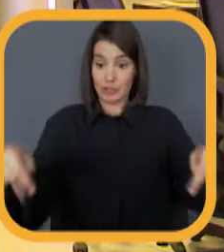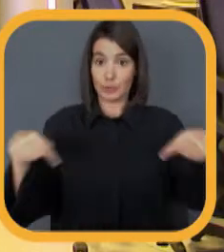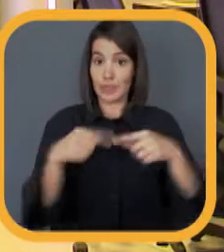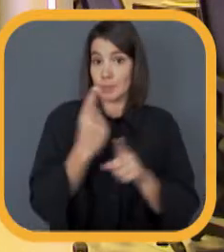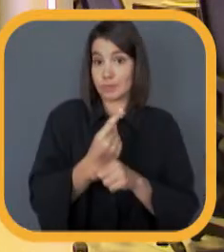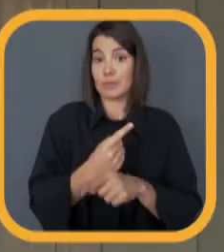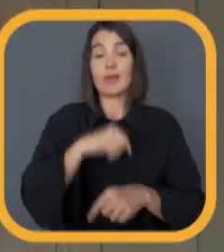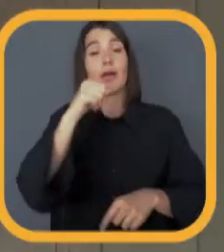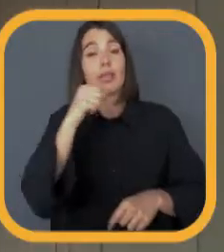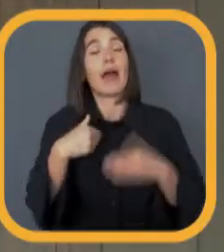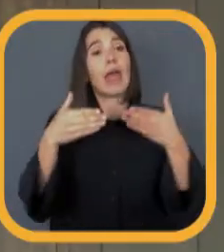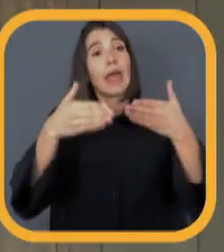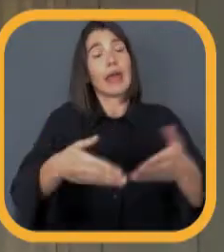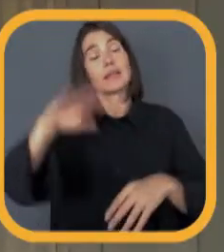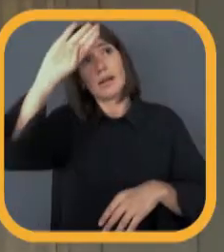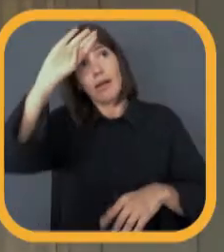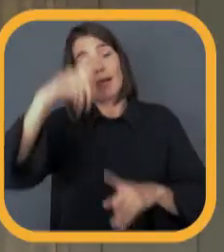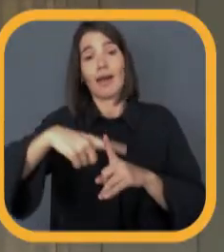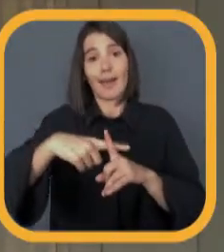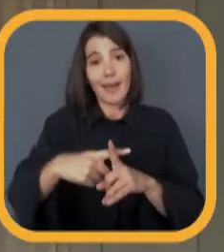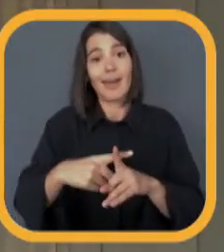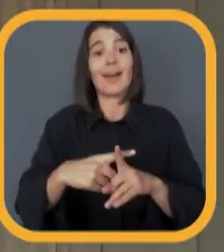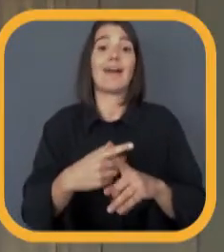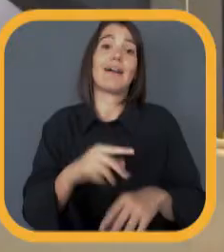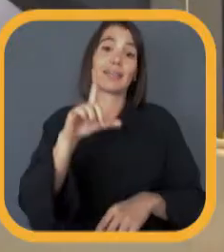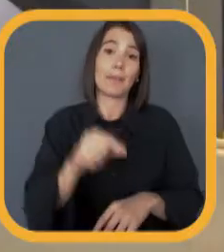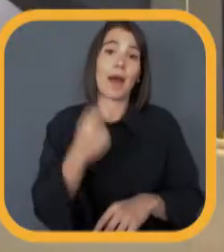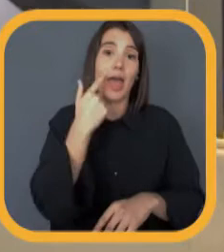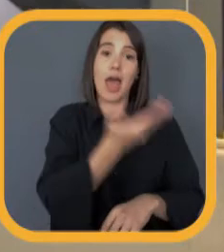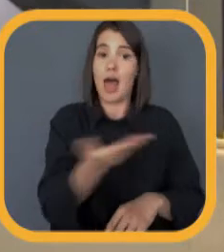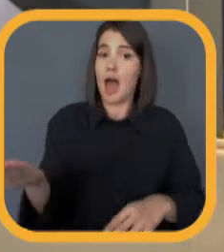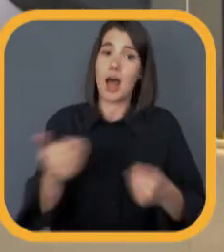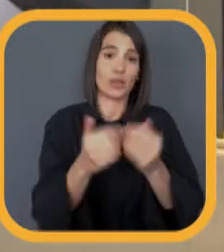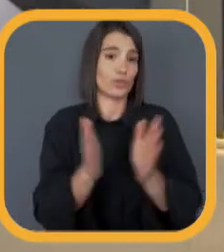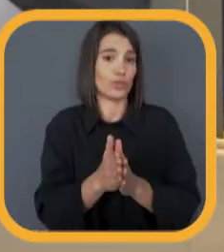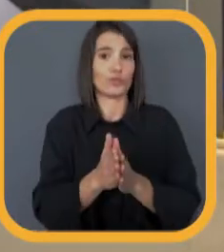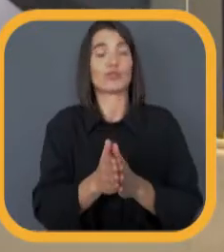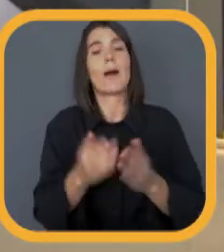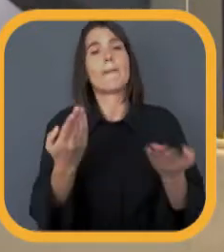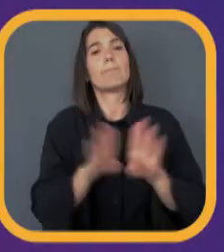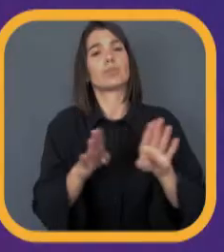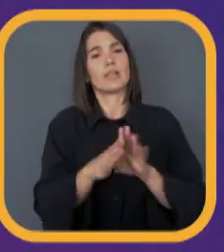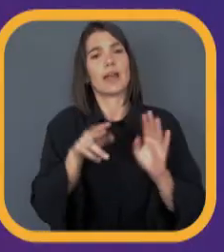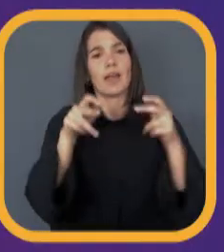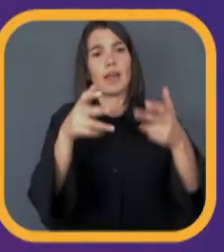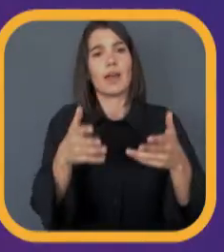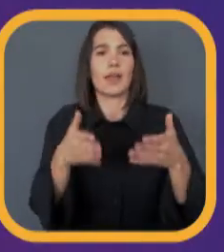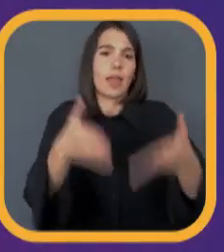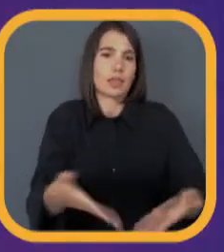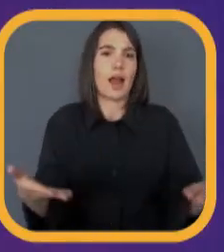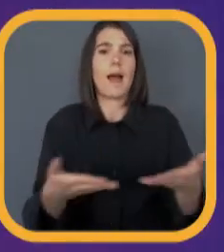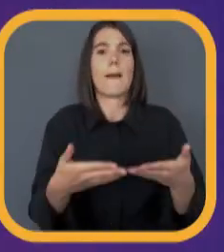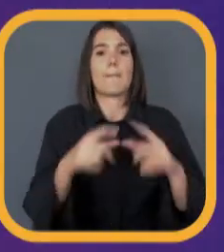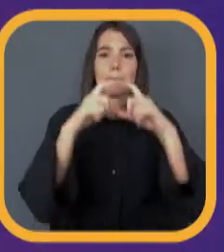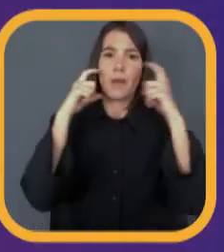no mesmo espaço. Medem-nos sempre a temperatura à entrada, todos os dias. Temos sempre à disposição de toda a gente na portaria máscaras